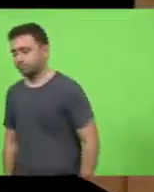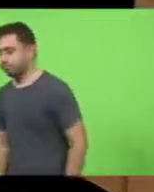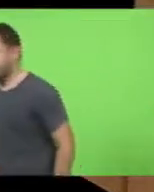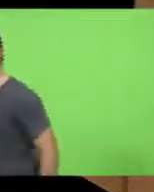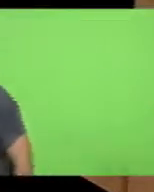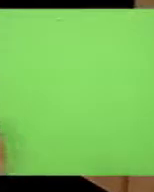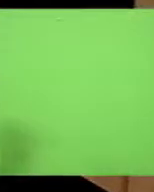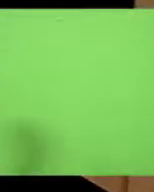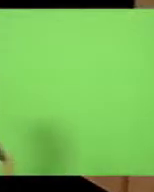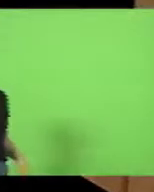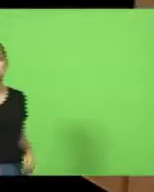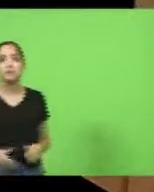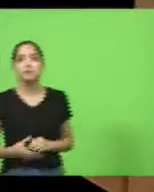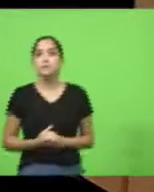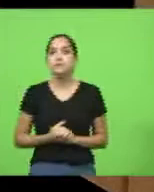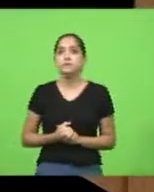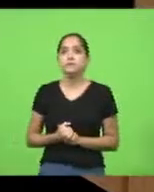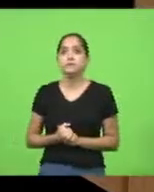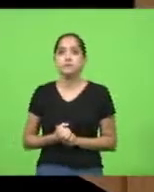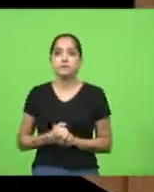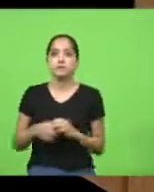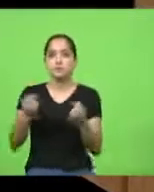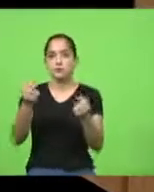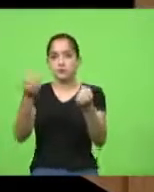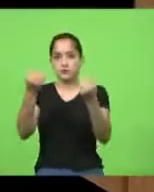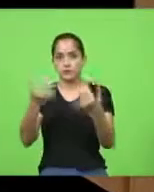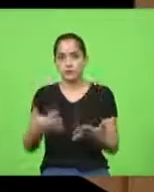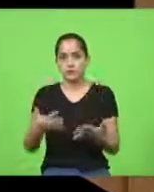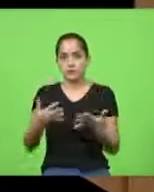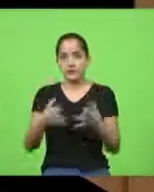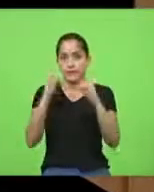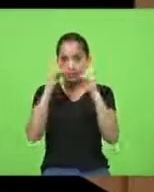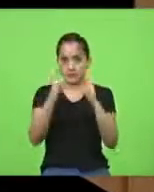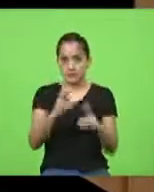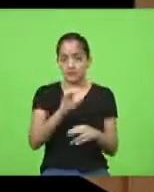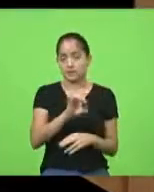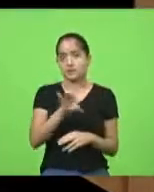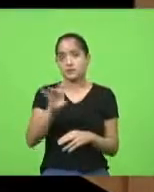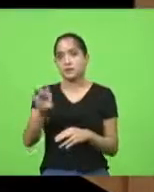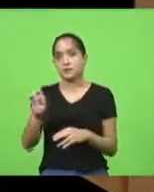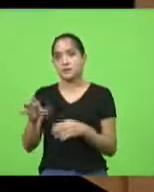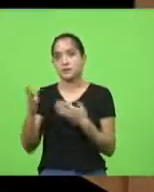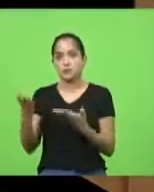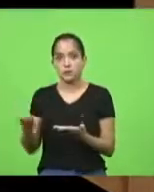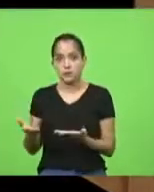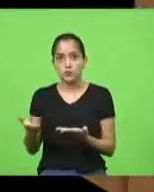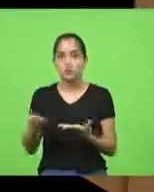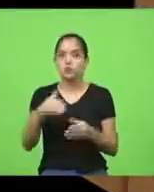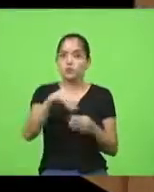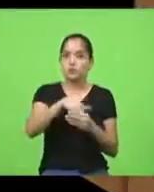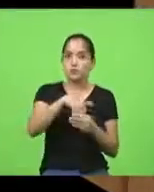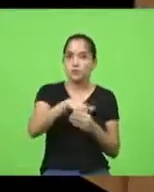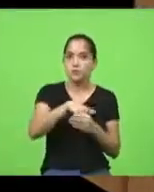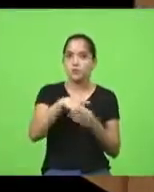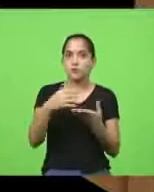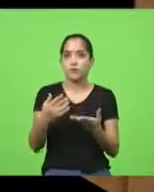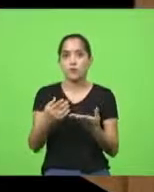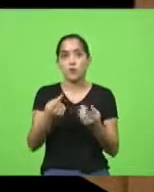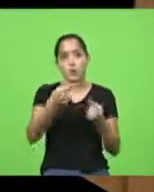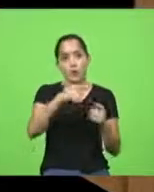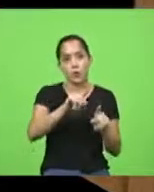respeitando, como já foi dito pelo deputado Zé Milton, respeitando a cada um com o seu voto, contra ou a